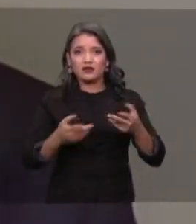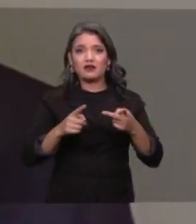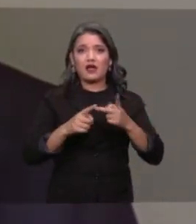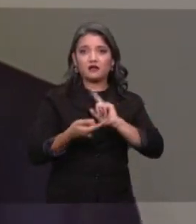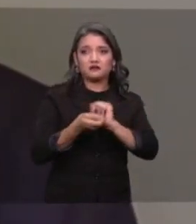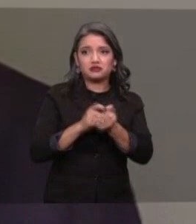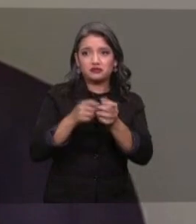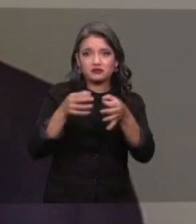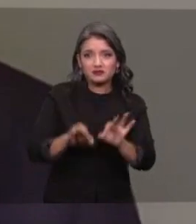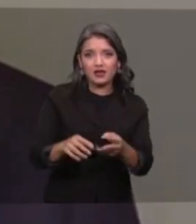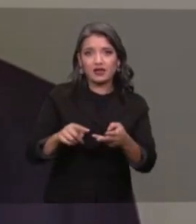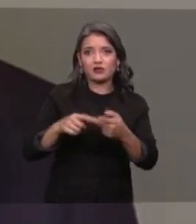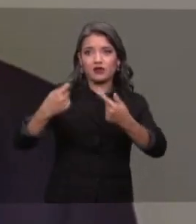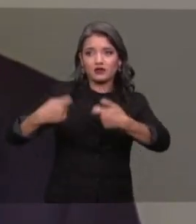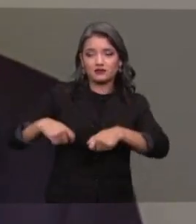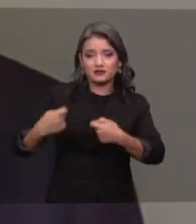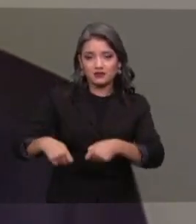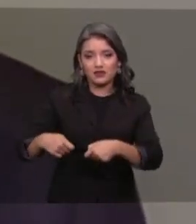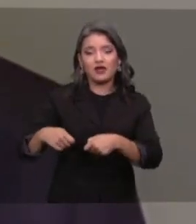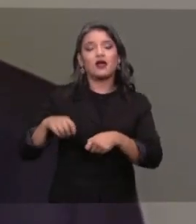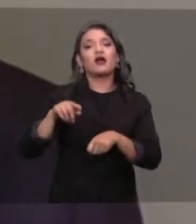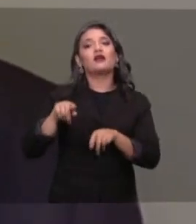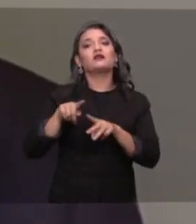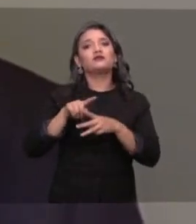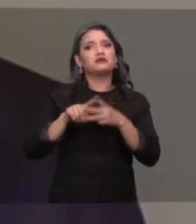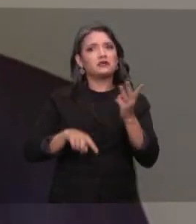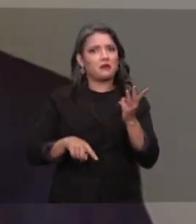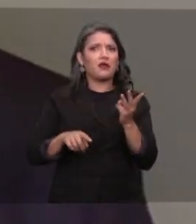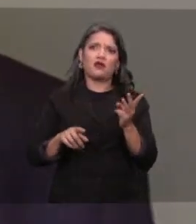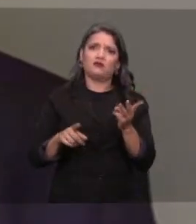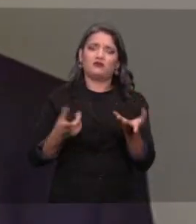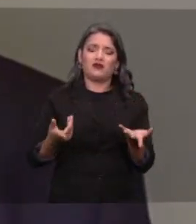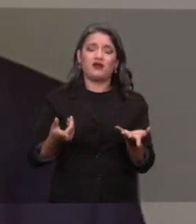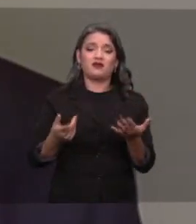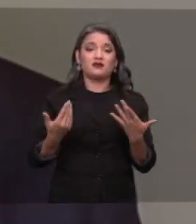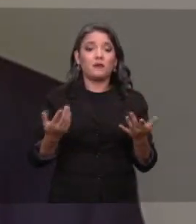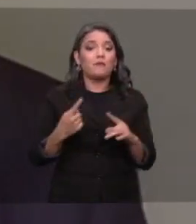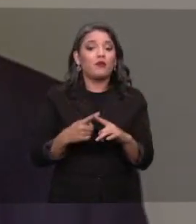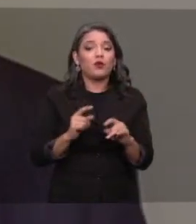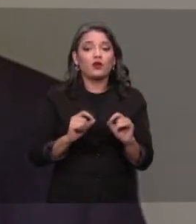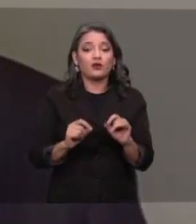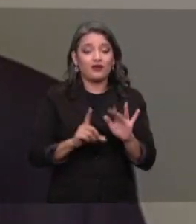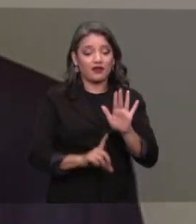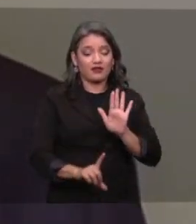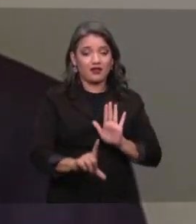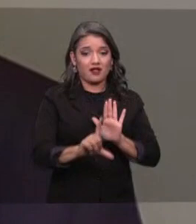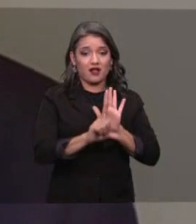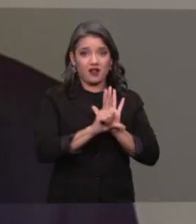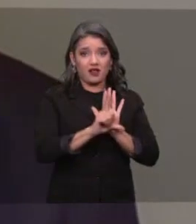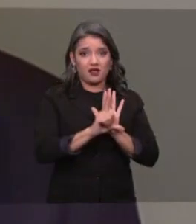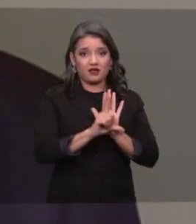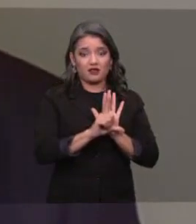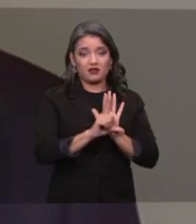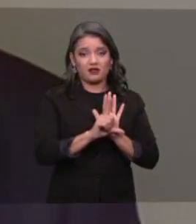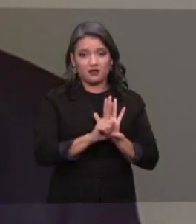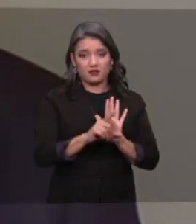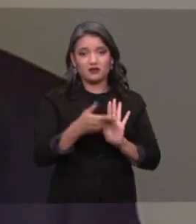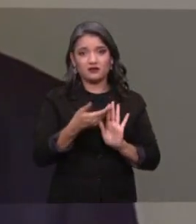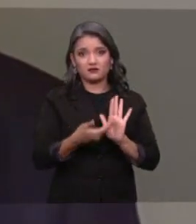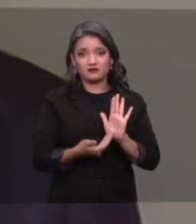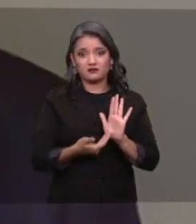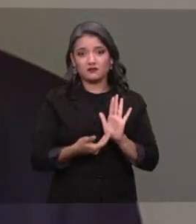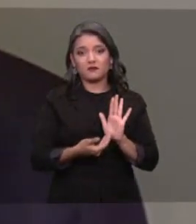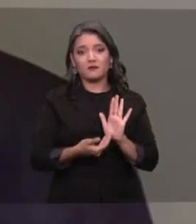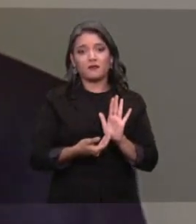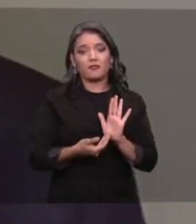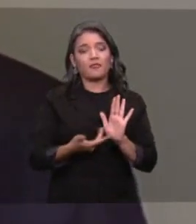a necessidade e a proporcionalidade em sentido estrito, justamente porque a legislação, no entendimento das agremiações